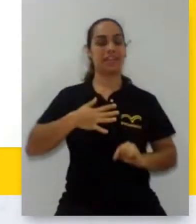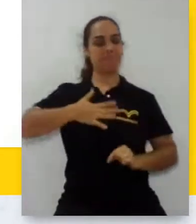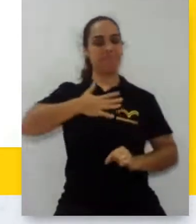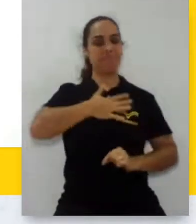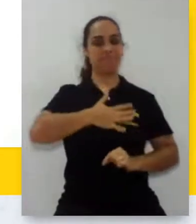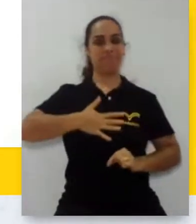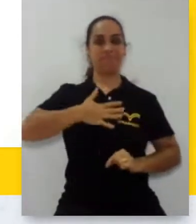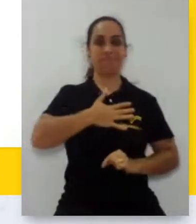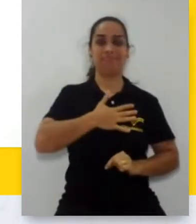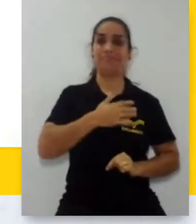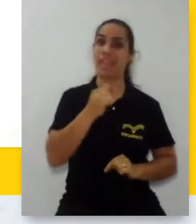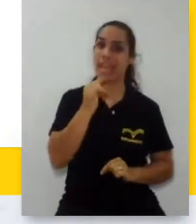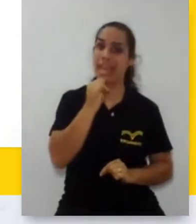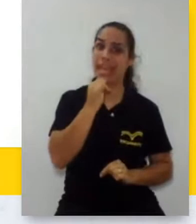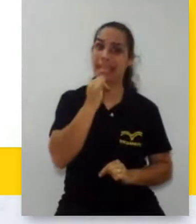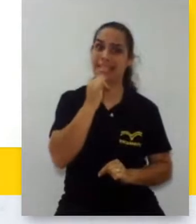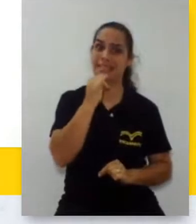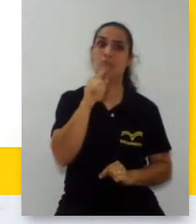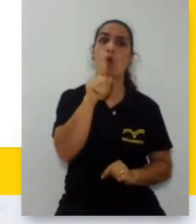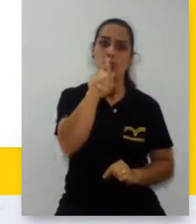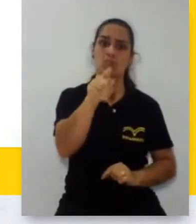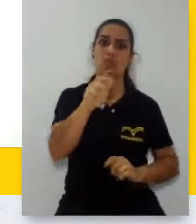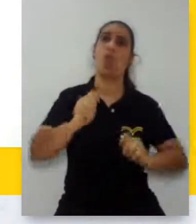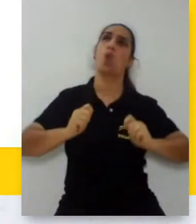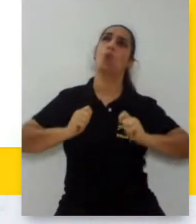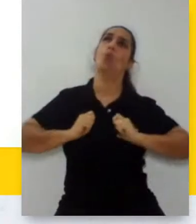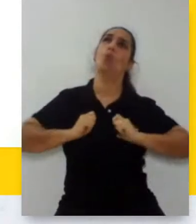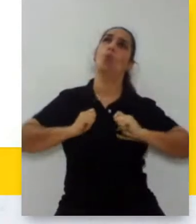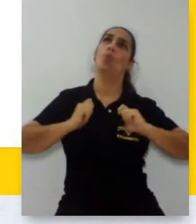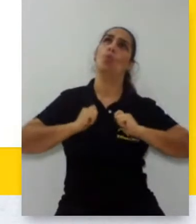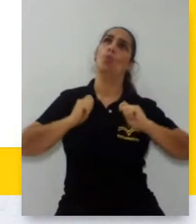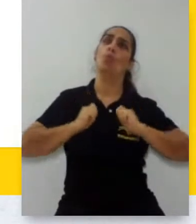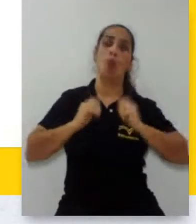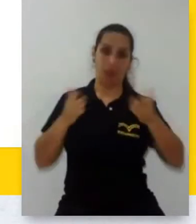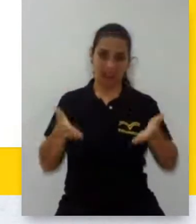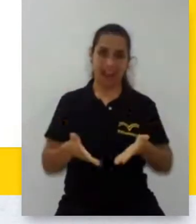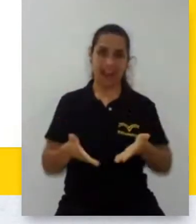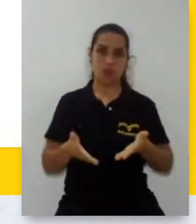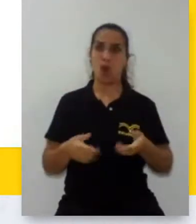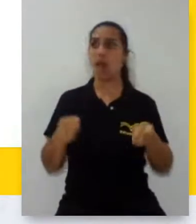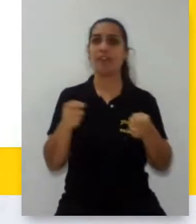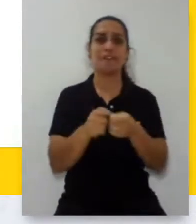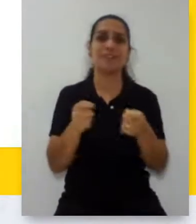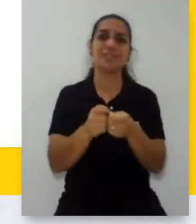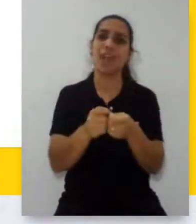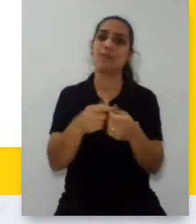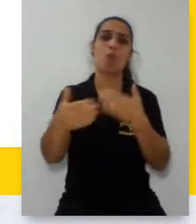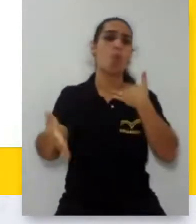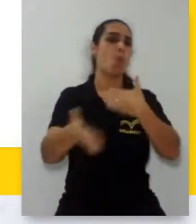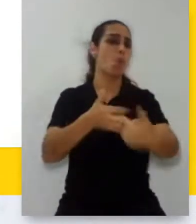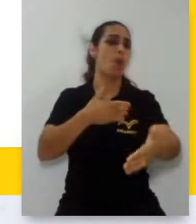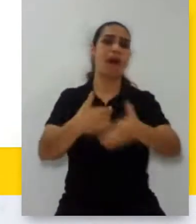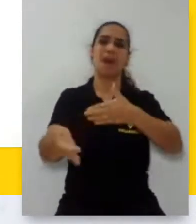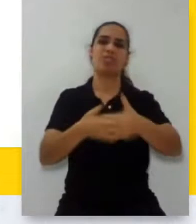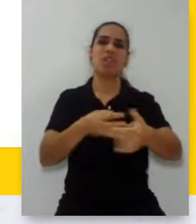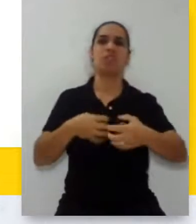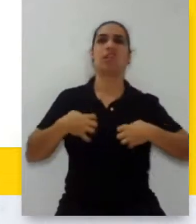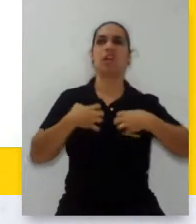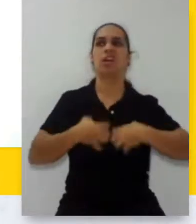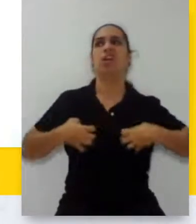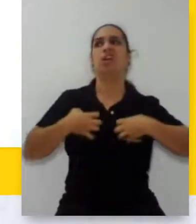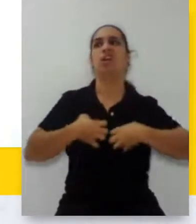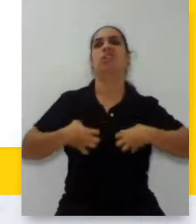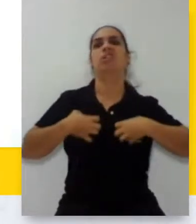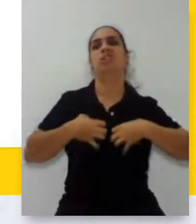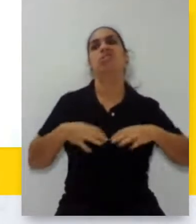tão gostoso no começo, né? Falamos da dedicação, do esforço. Mas opte por algo que você goste de fazer.